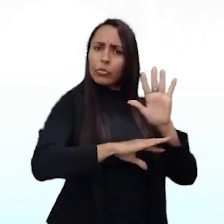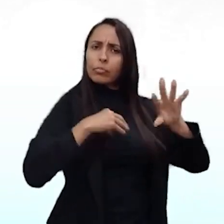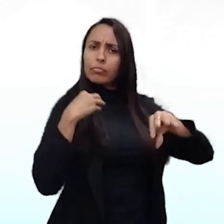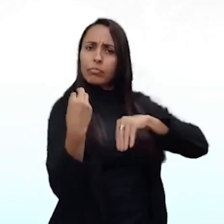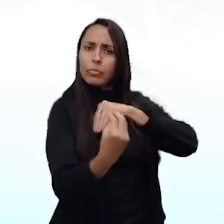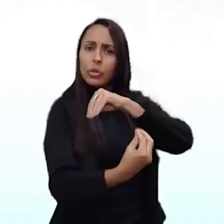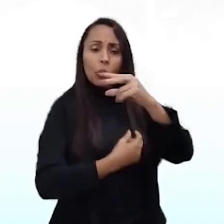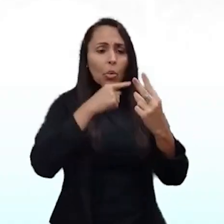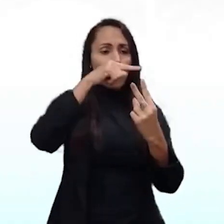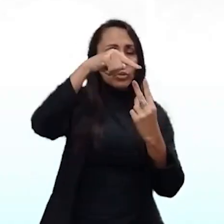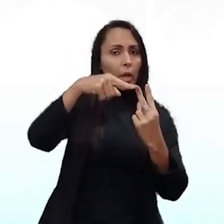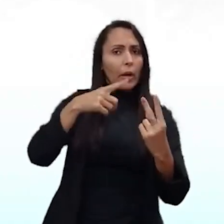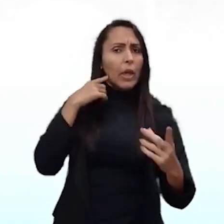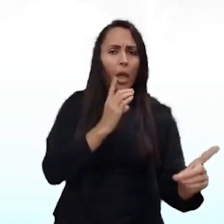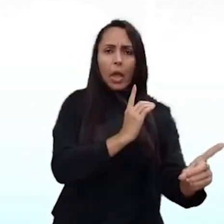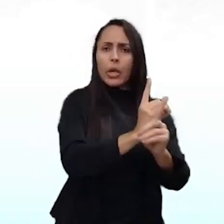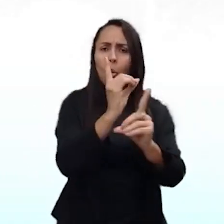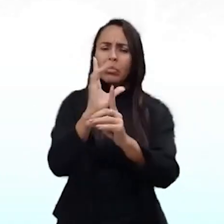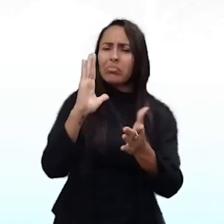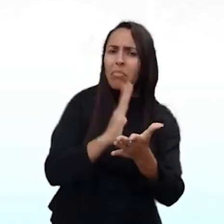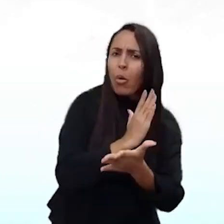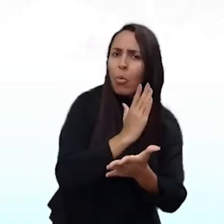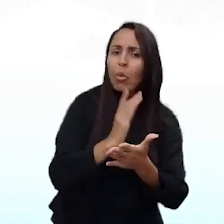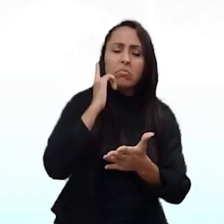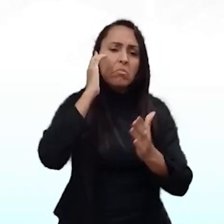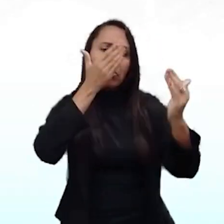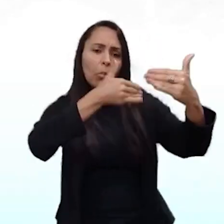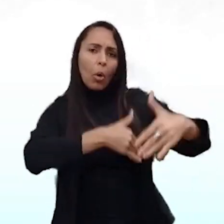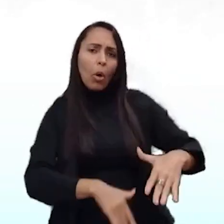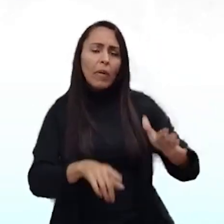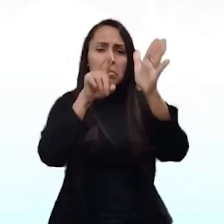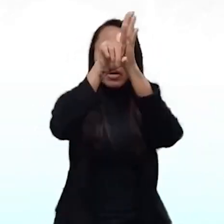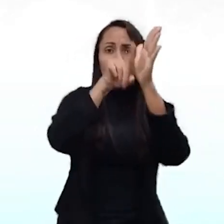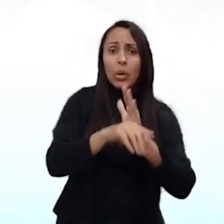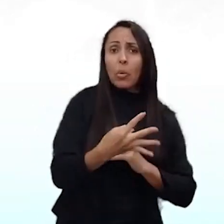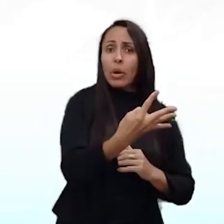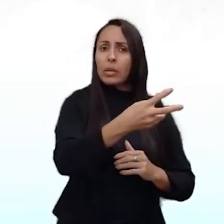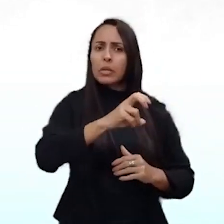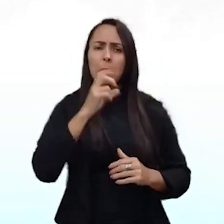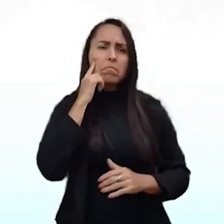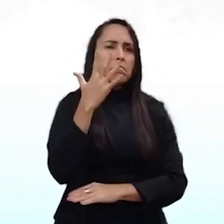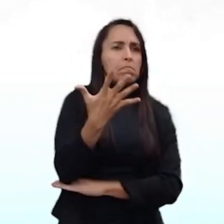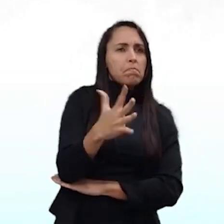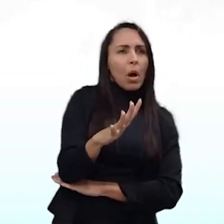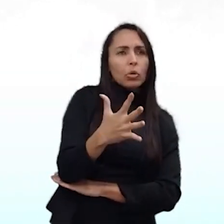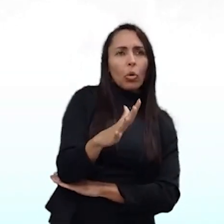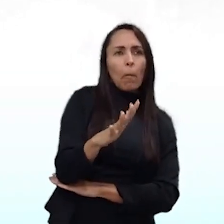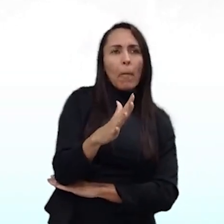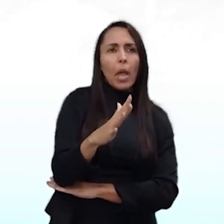tá? Você encontra sim, você deve encontrar numa prova de 45 questões, você deve encontrar ainda umas